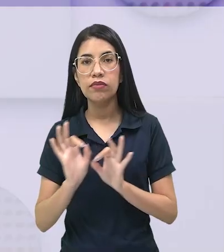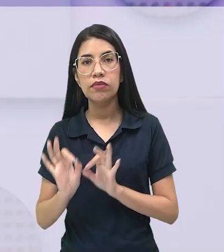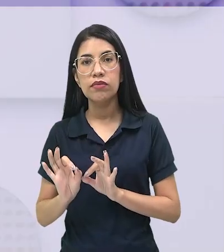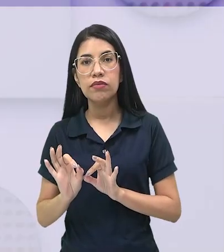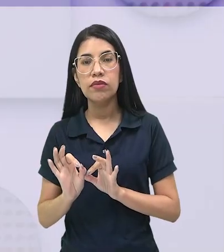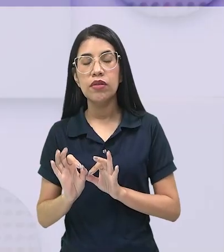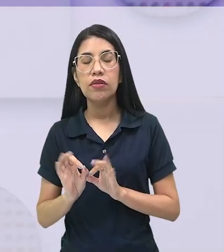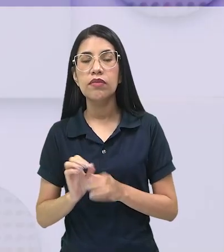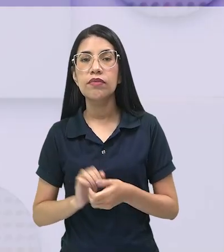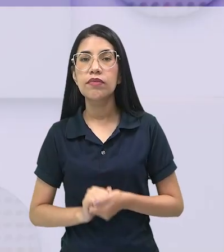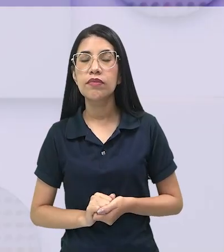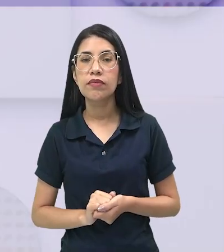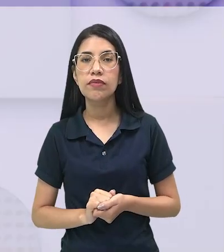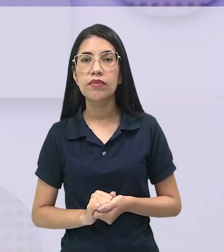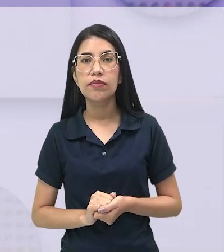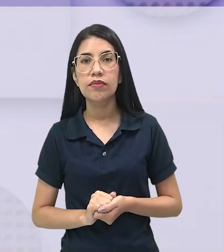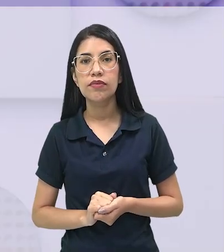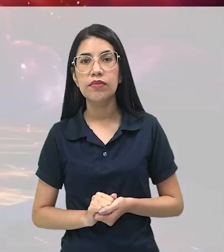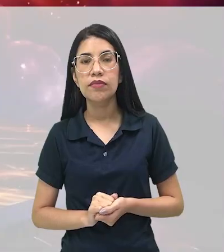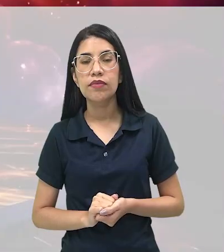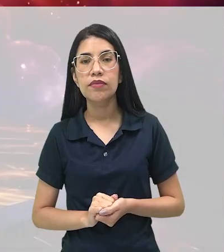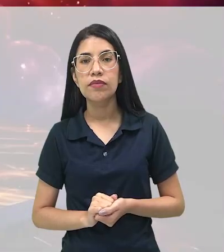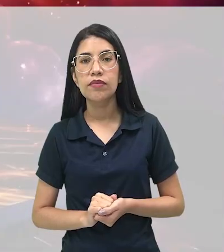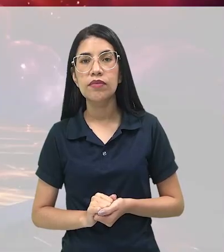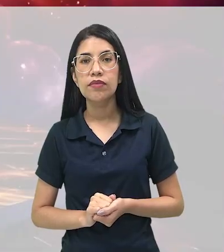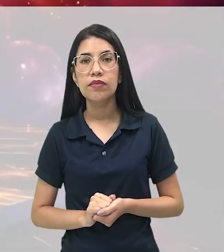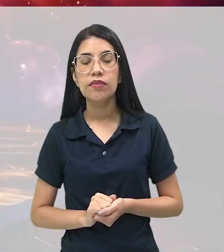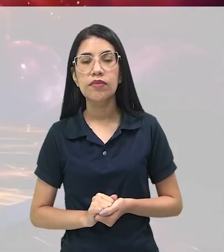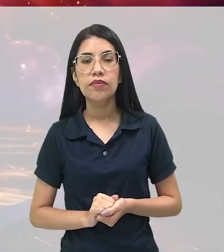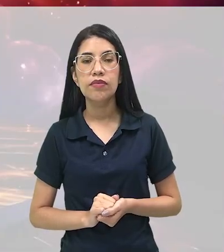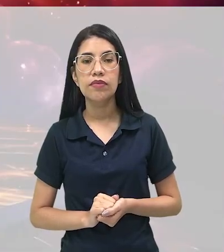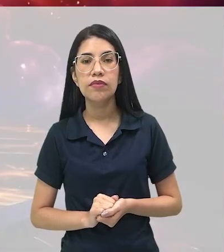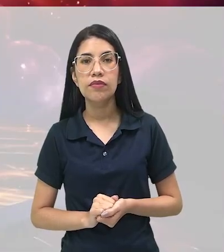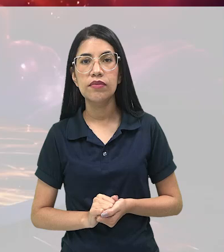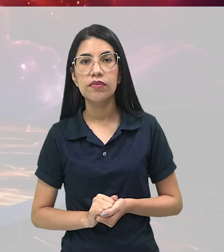Mestre das Religiões para a aula de hoje.